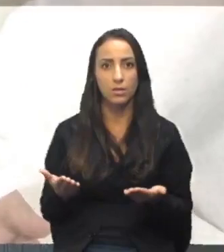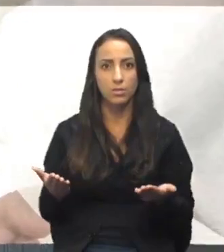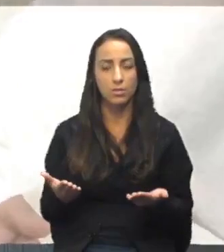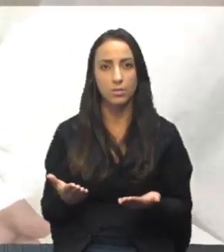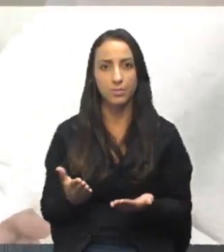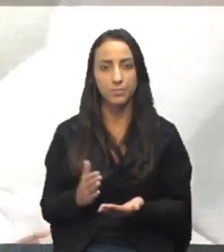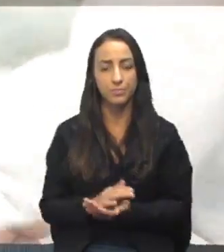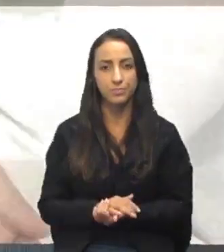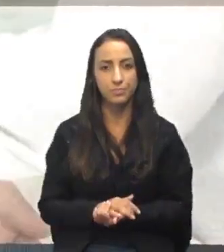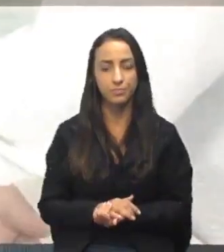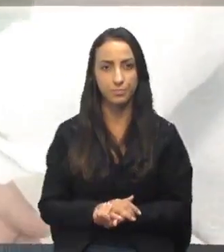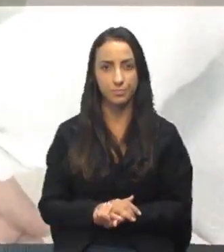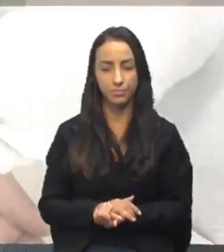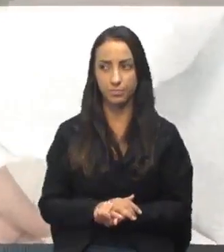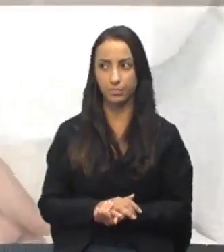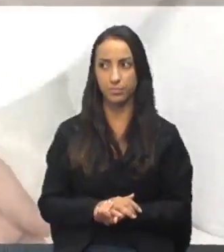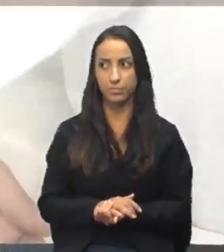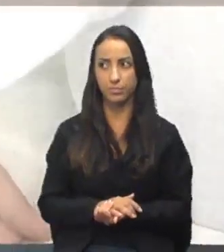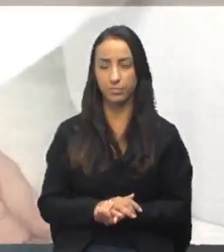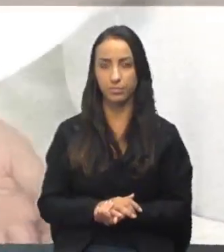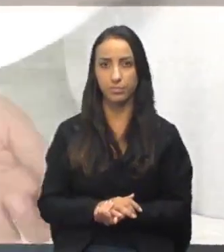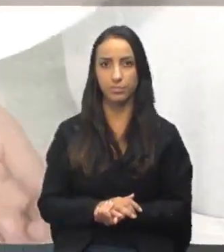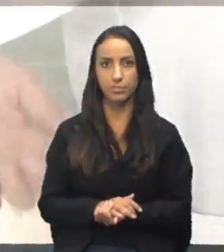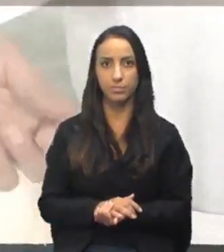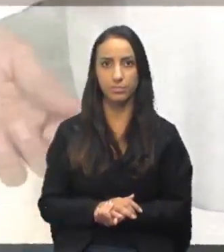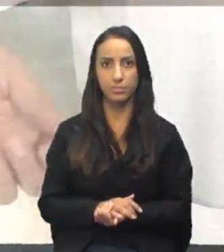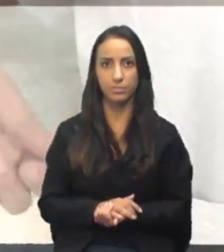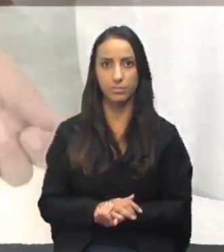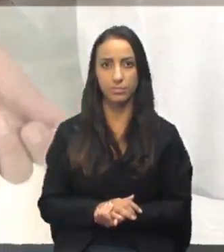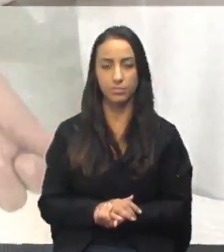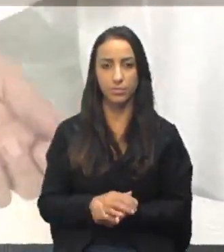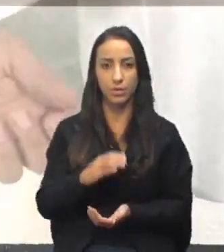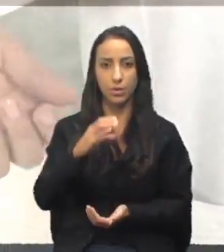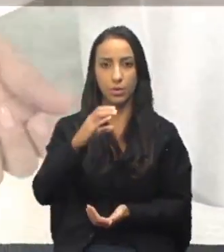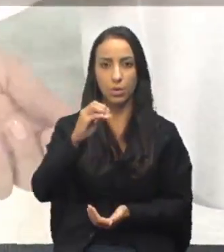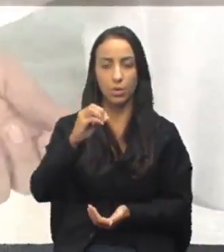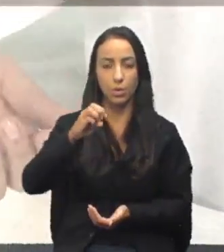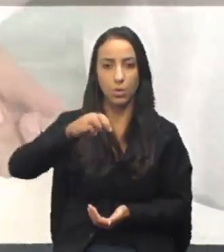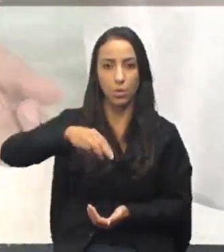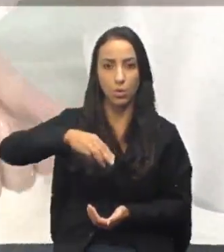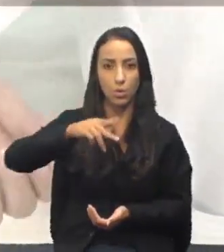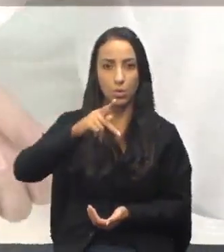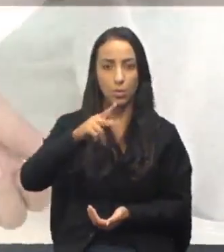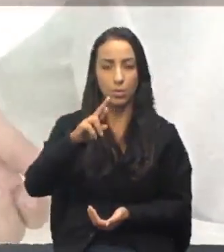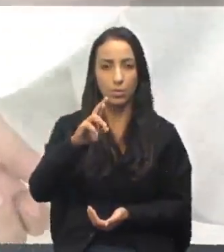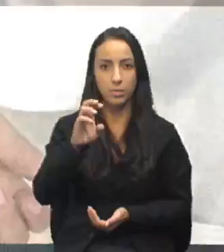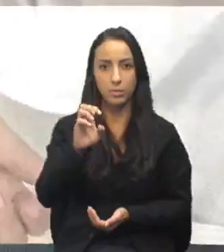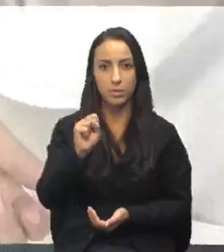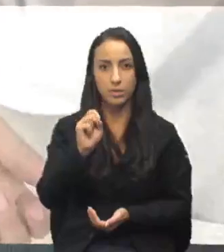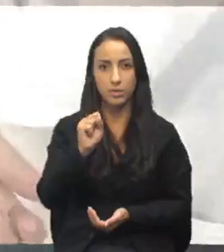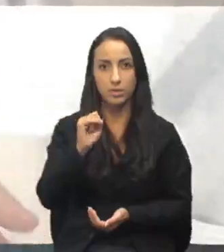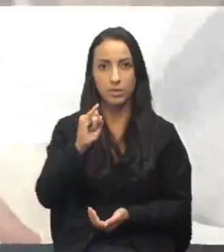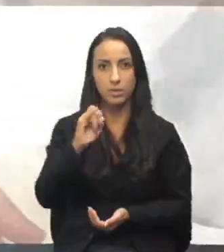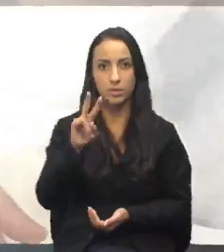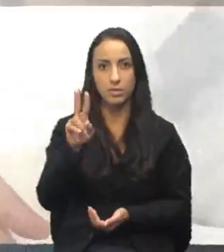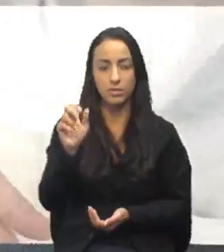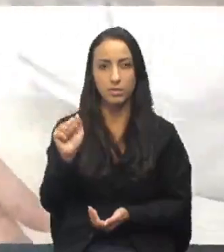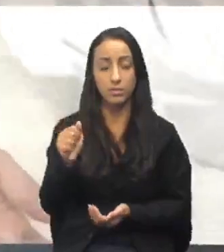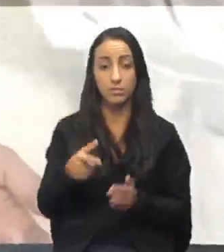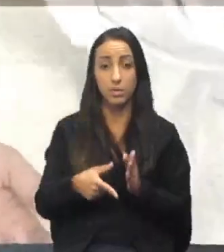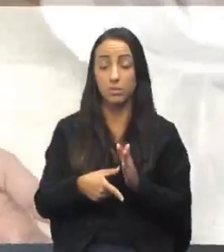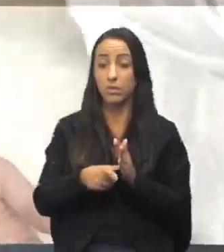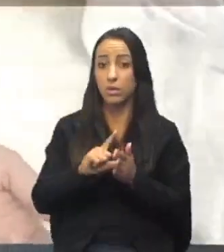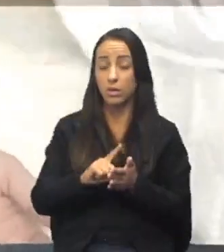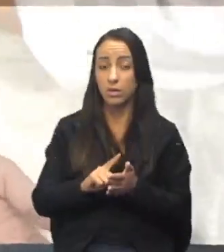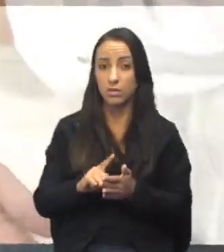Nós temos agora a atadura, então, compressiva, né? A bandagem compressiva. Veja que antes